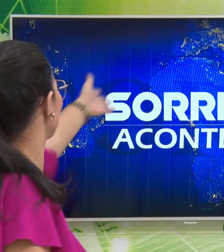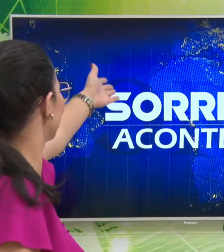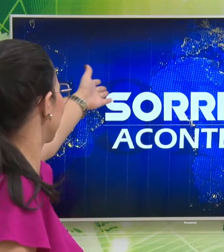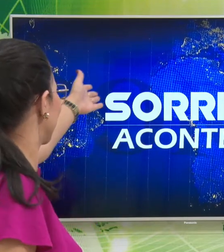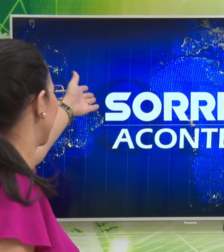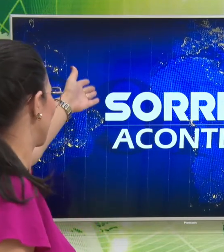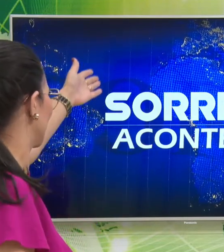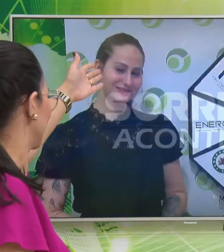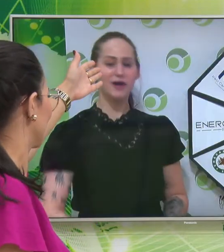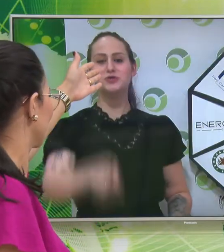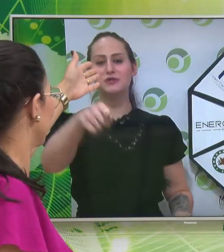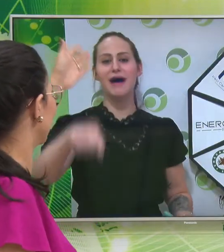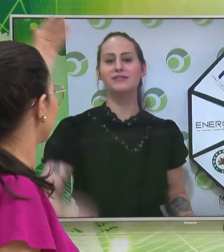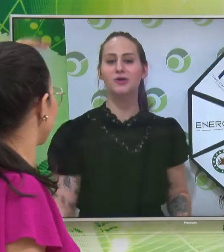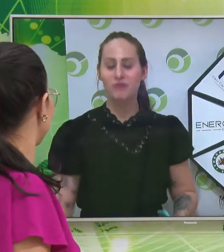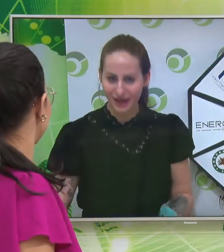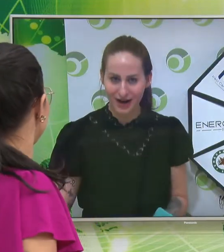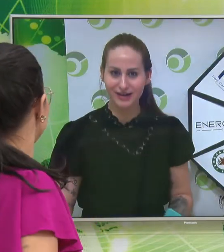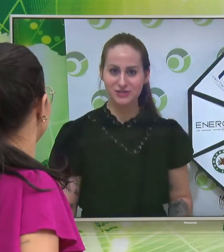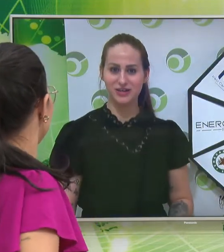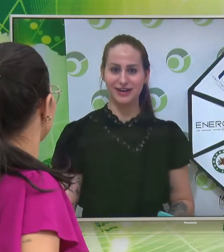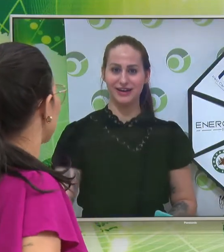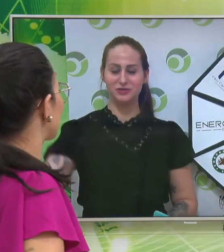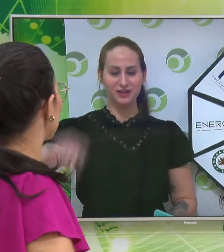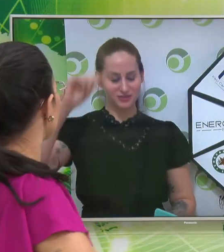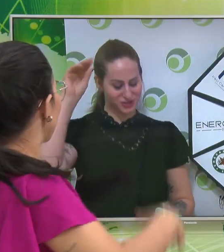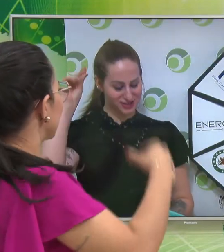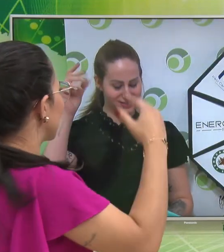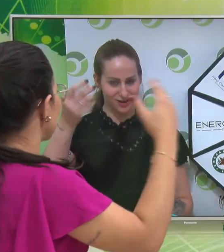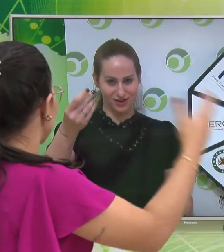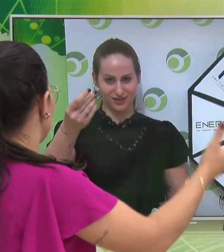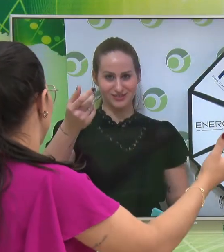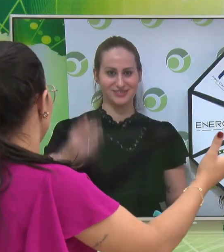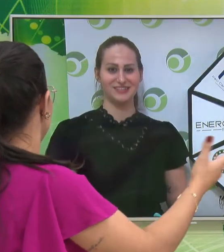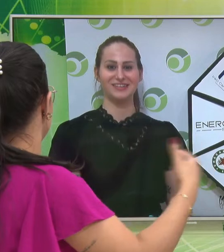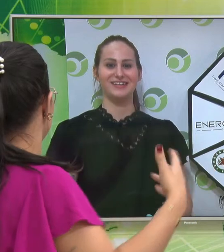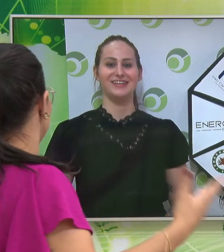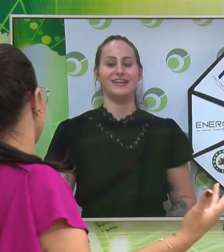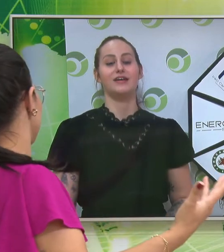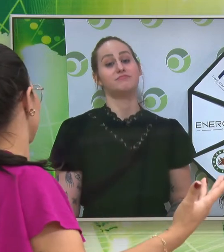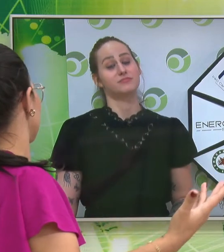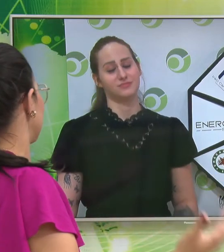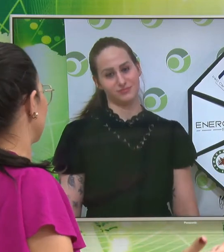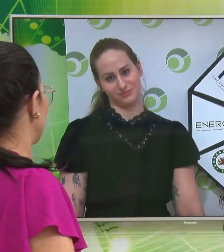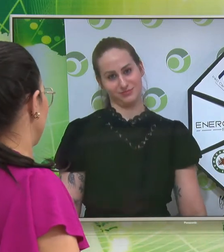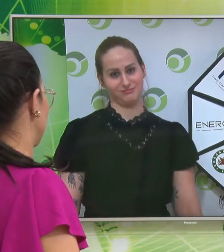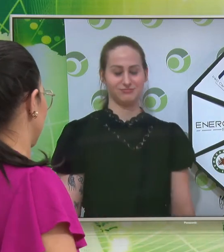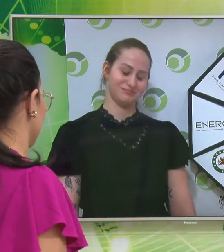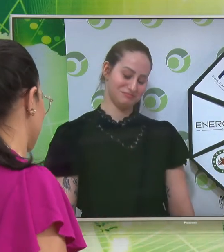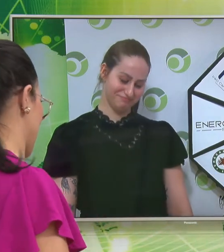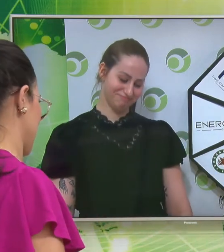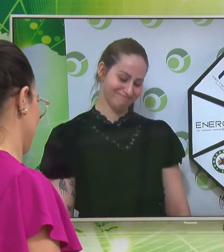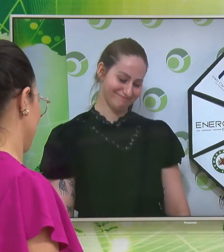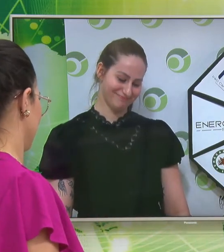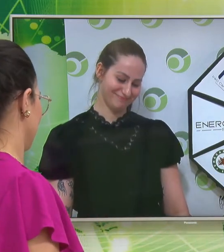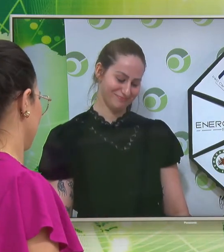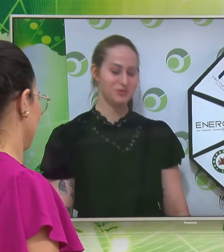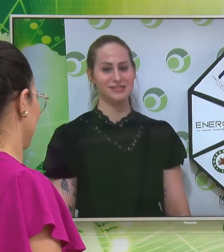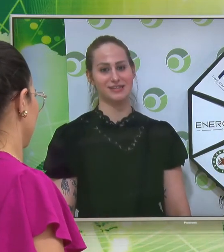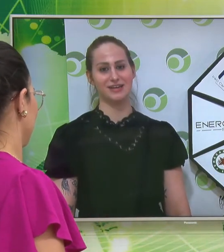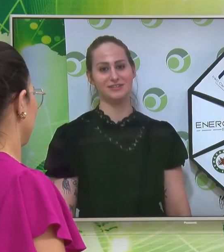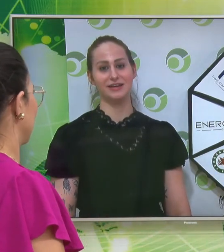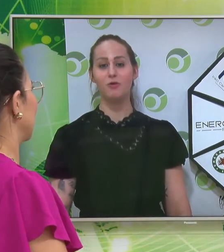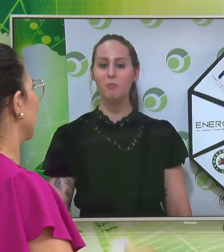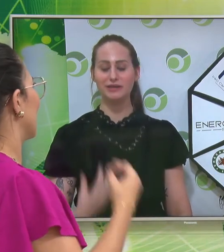Acostumado. Cadê a Giovana aqui, tô gente? Acostumado com grana, Edilene, todo dia assim, ó. Eu tô acostumada em não sair prêmio aí, pelo amor de Deus, aí semana passada não sai. Pois